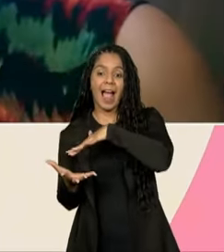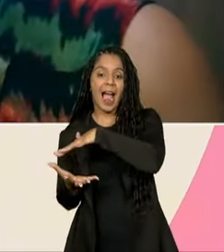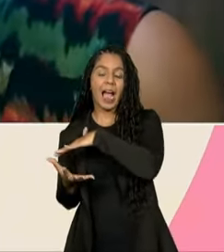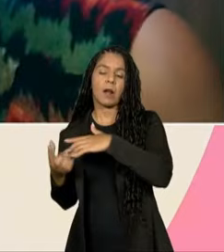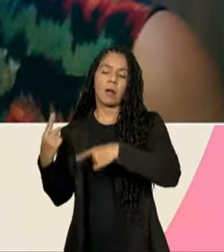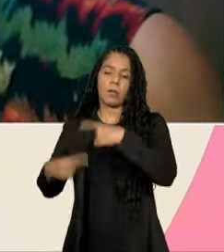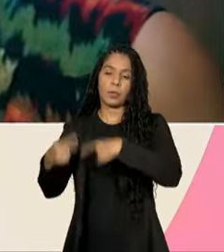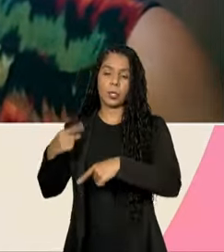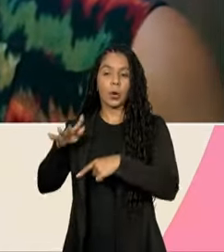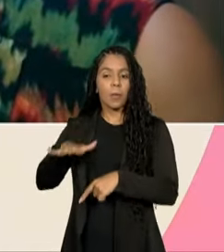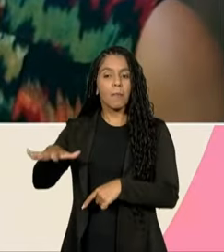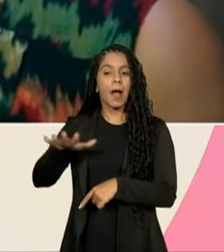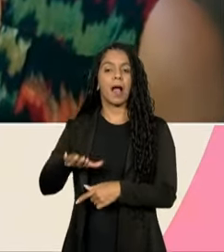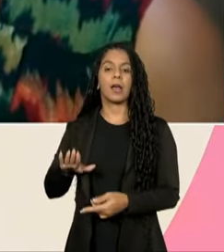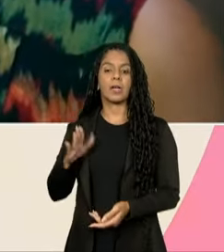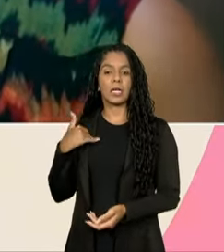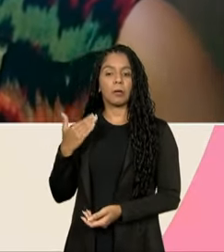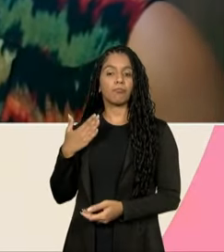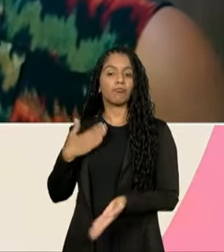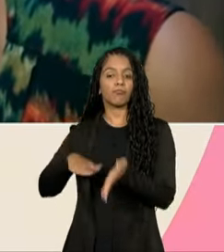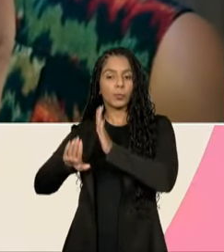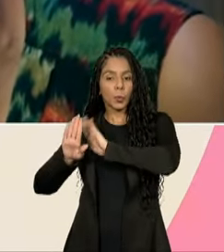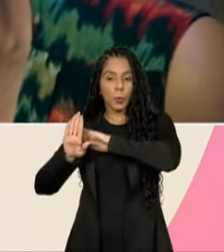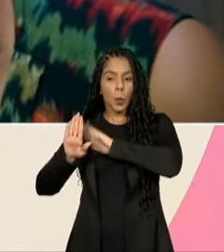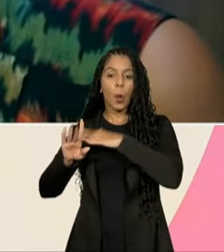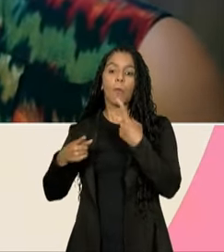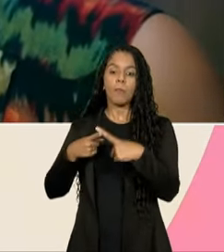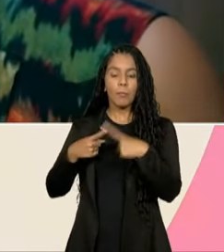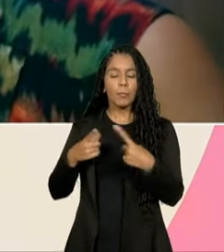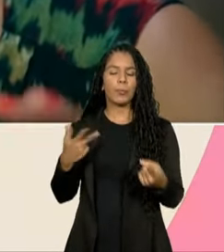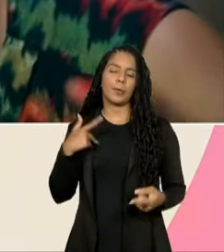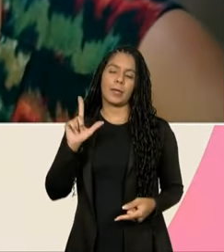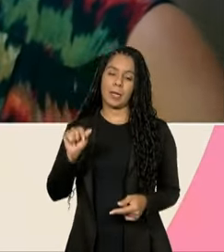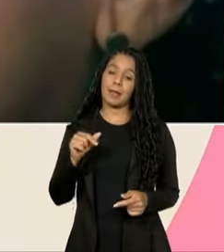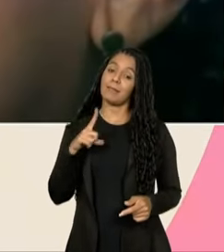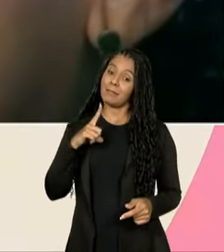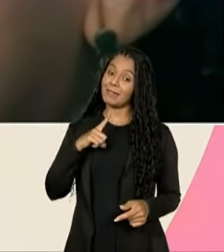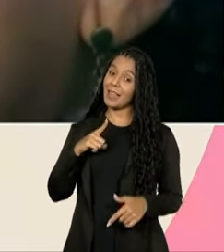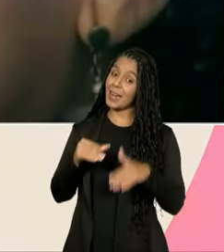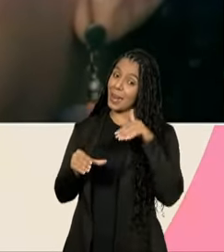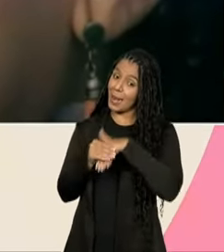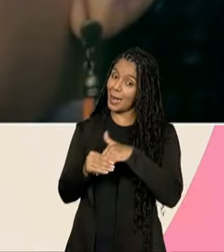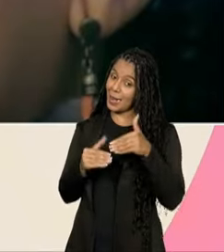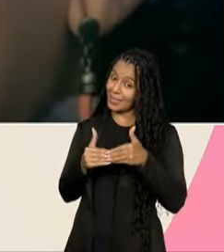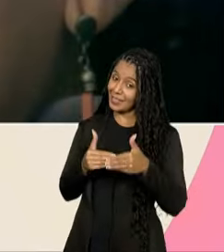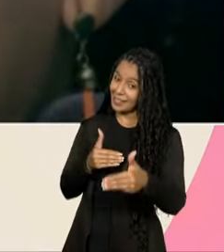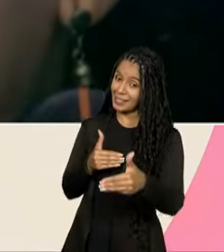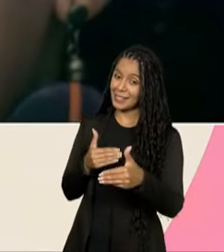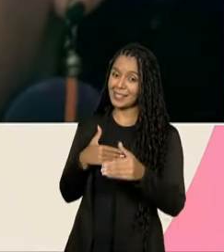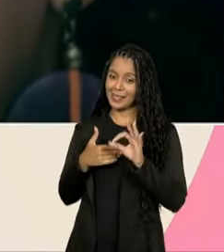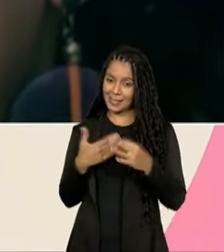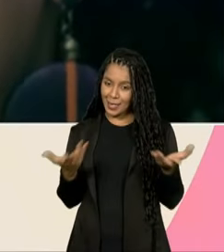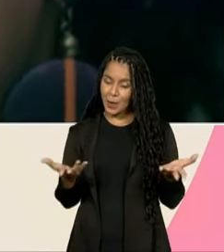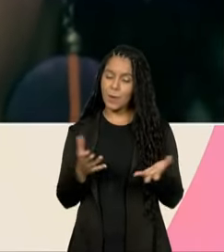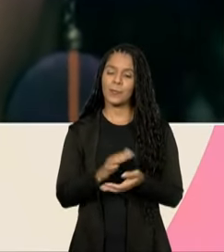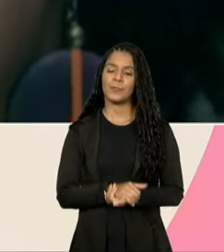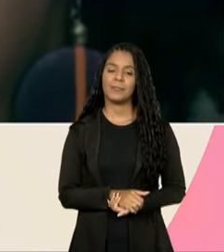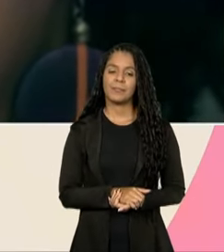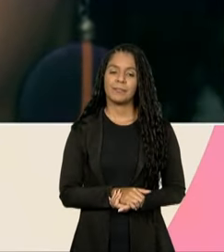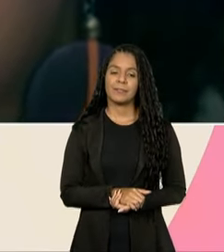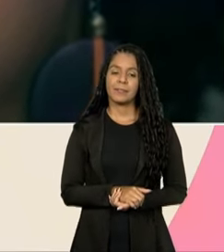um campo ideológico, sobretudo porque chegariam as eleições logo, né, no período